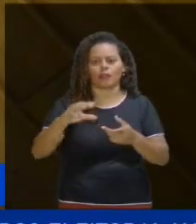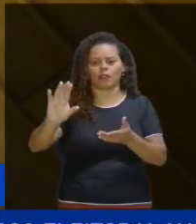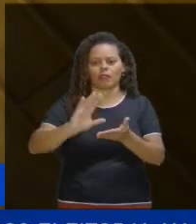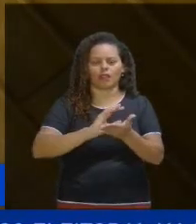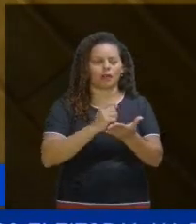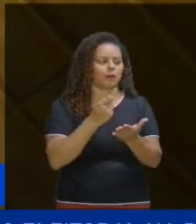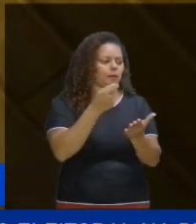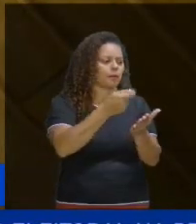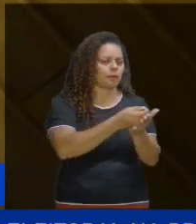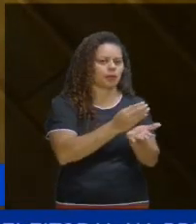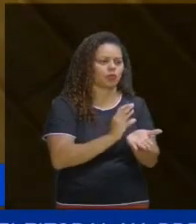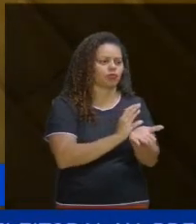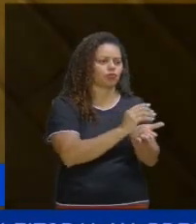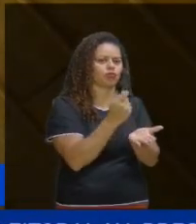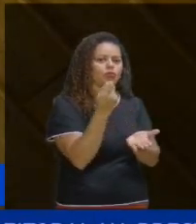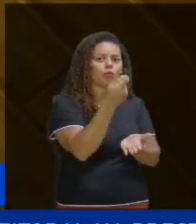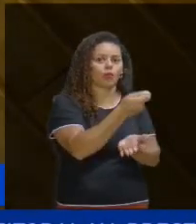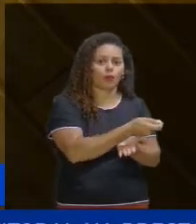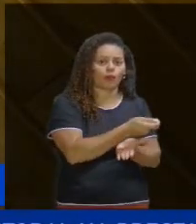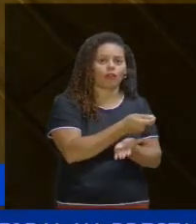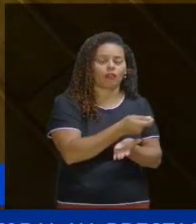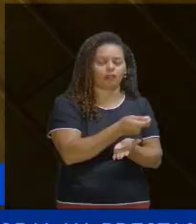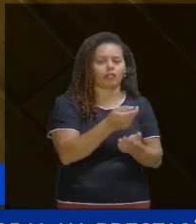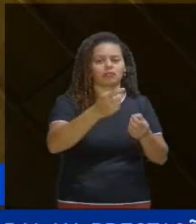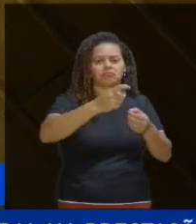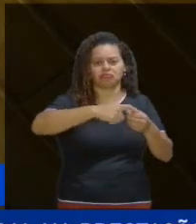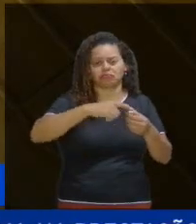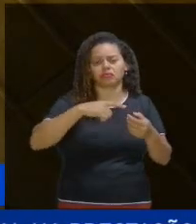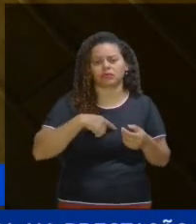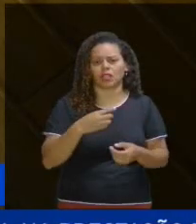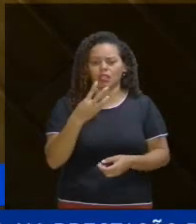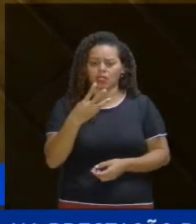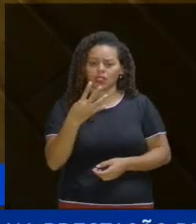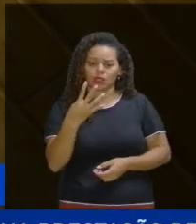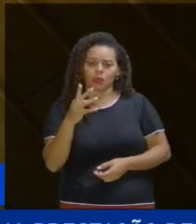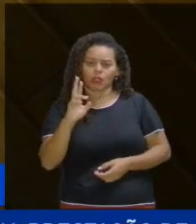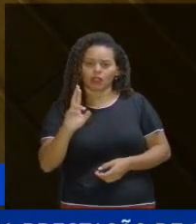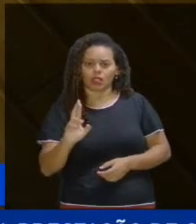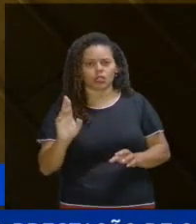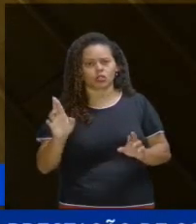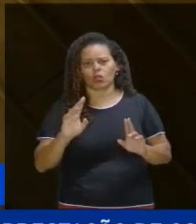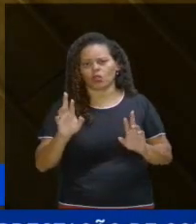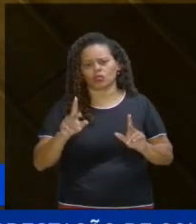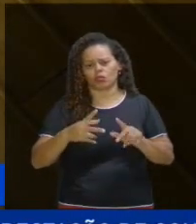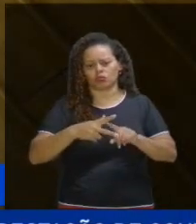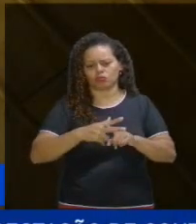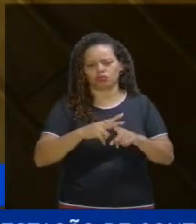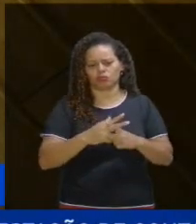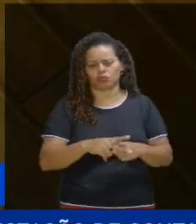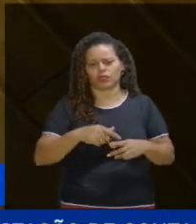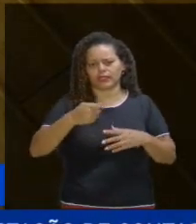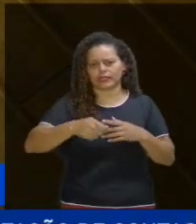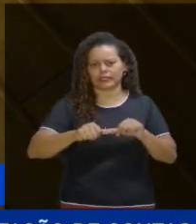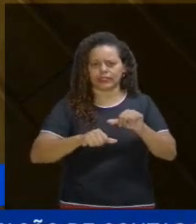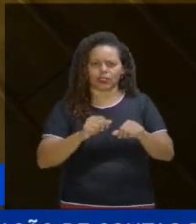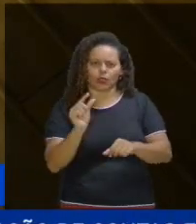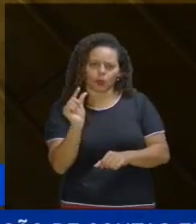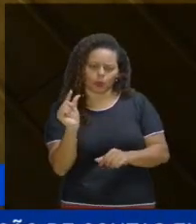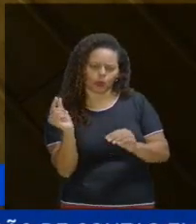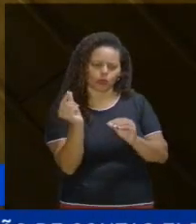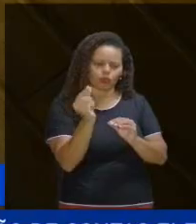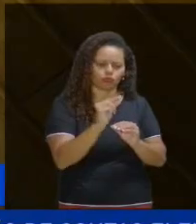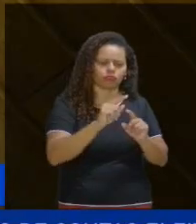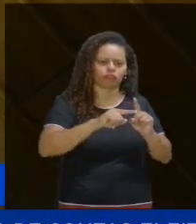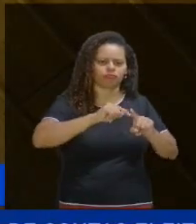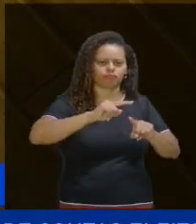que se vem aos autos solicitar a reforma dessa sentença e a aprovação das contas com ressalva do